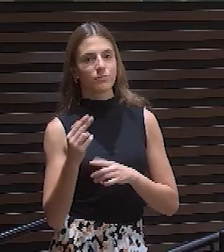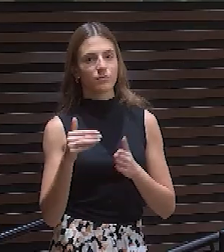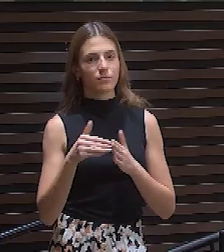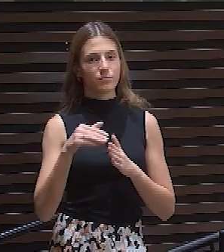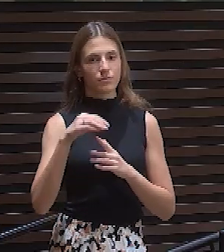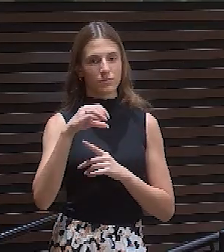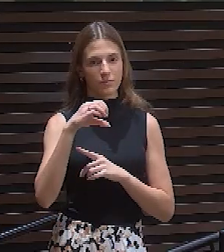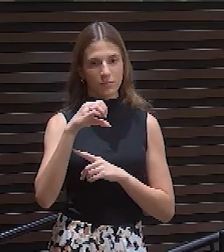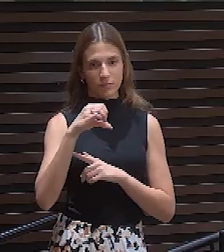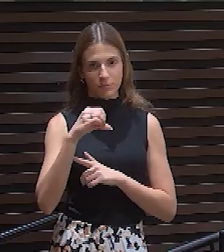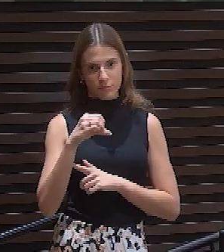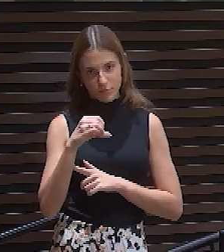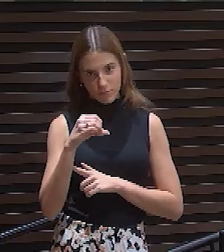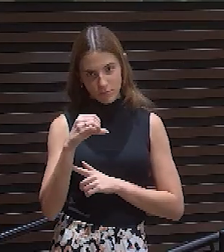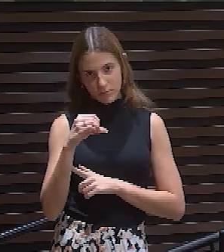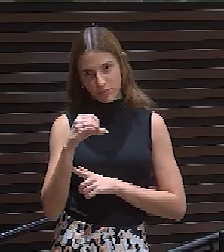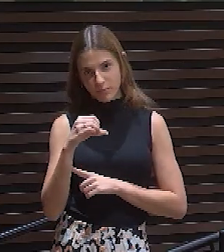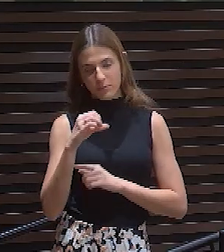9.